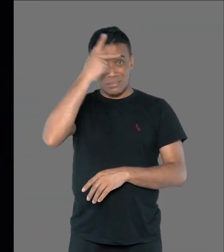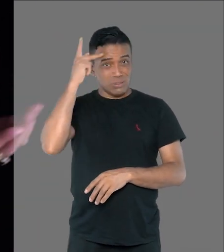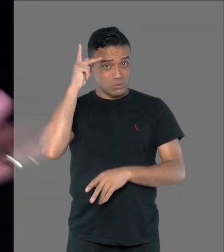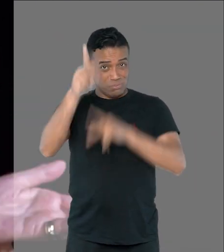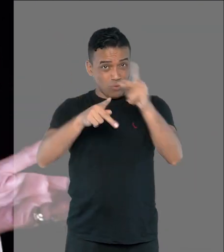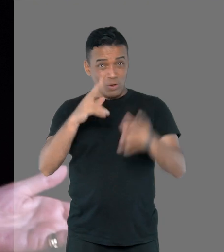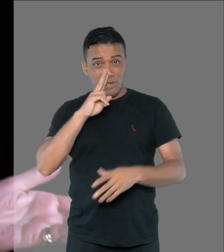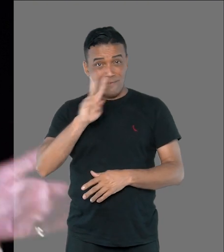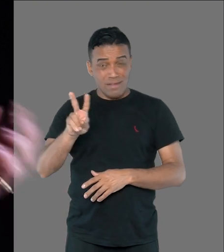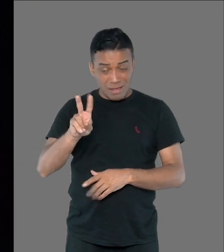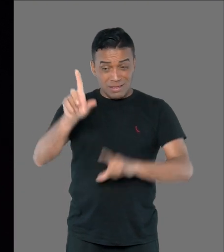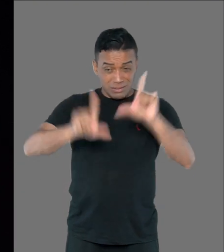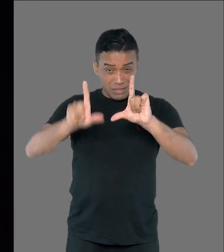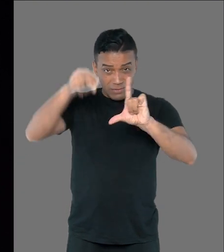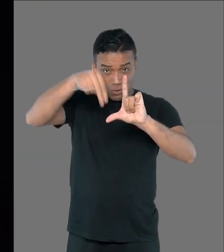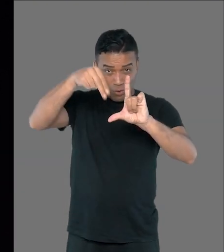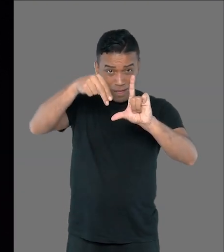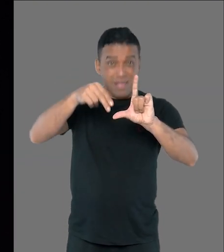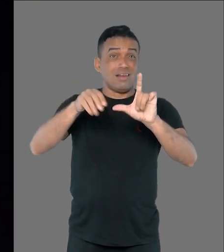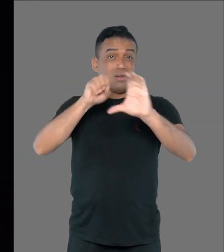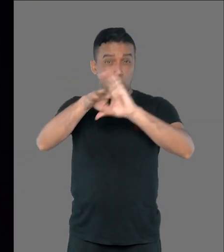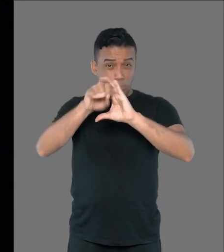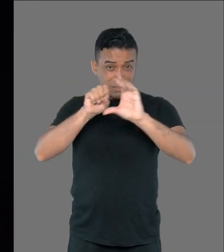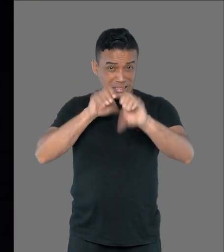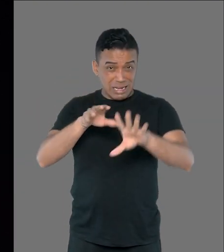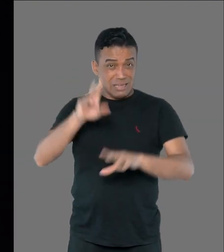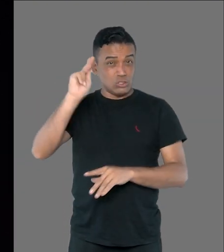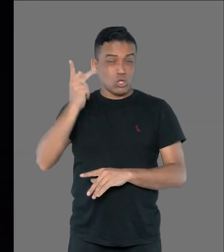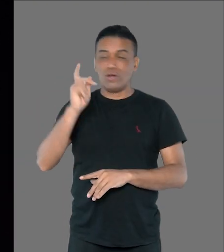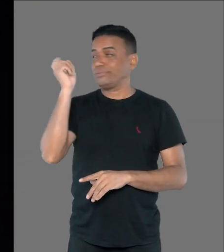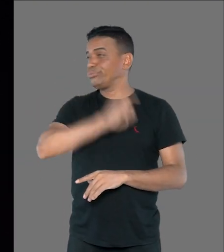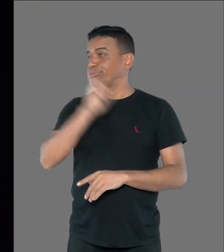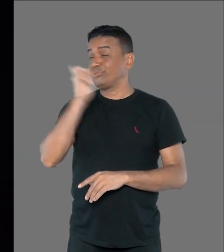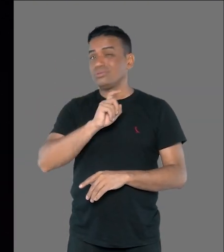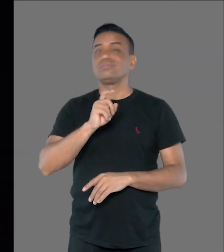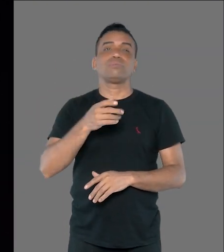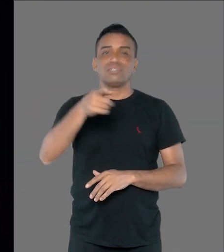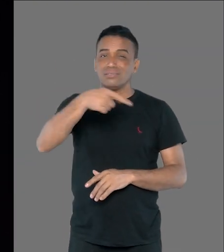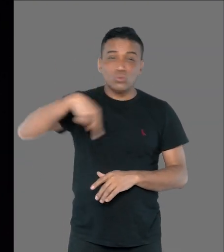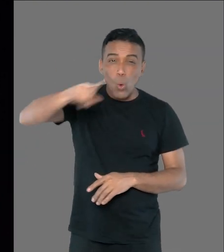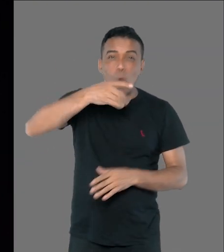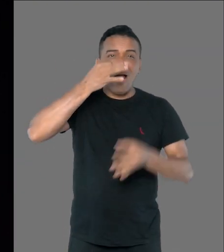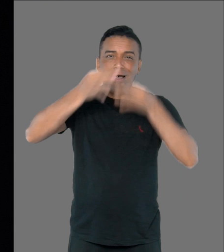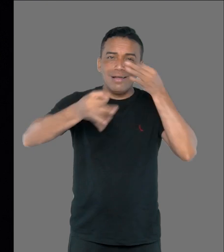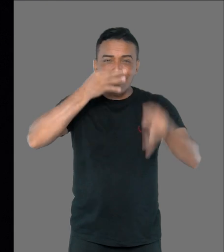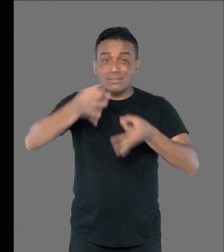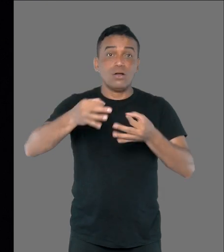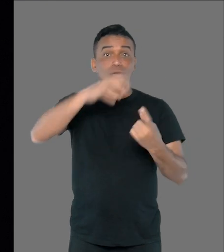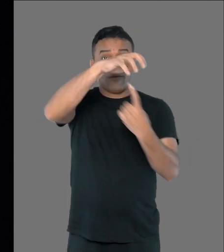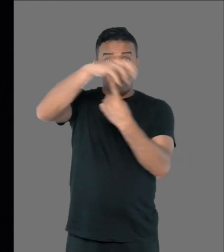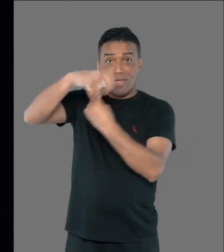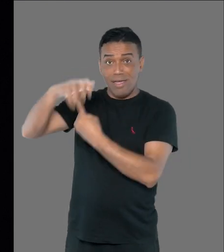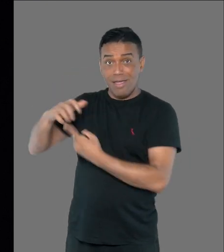televisão está ensinando história. Então, está muito complicado. Eu chamo a atenção de vocês para isso. As feiras literárias hoje têm, inclusive,